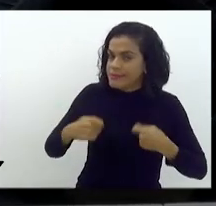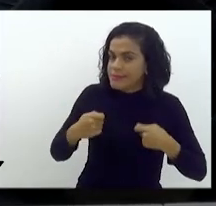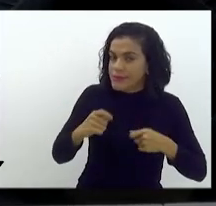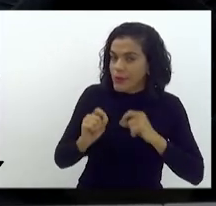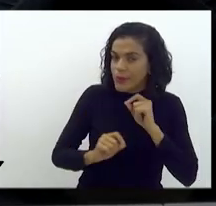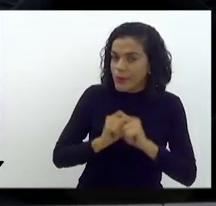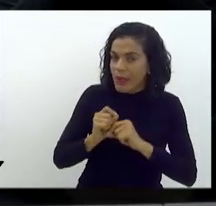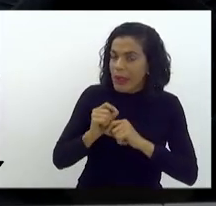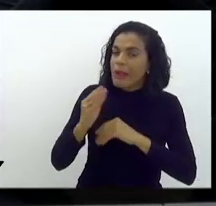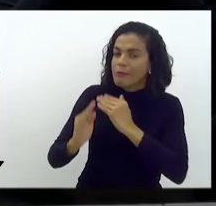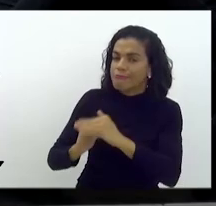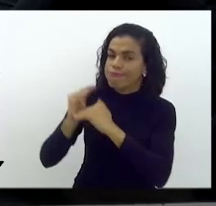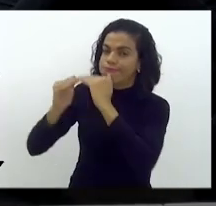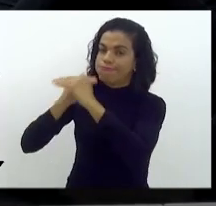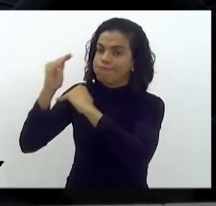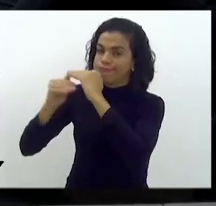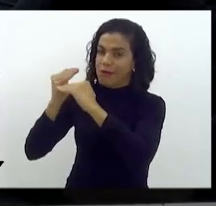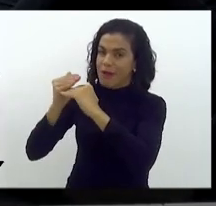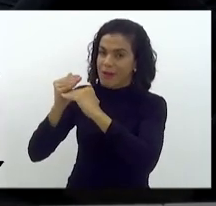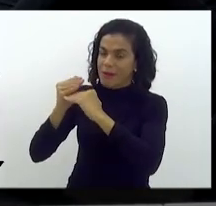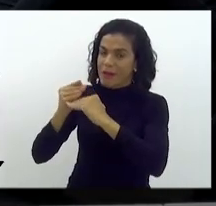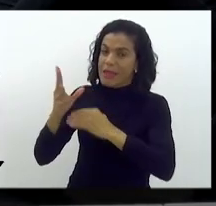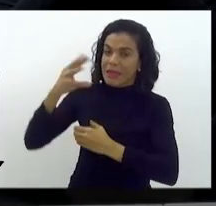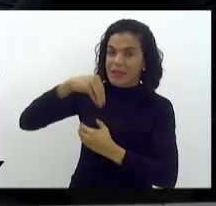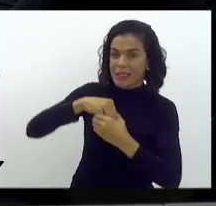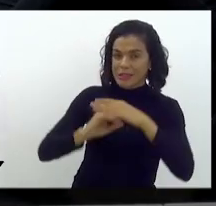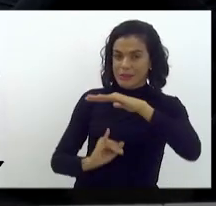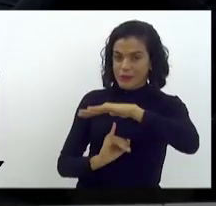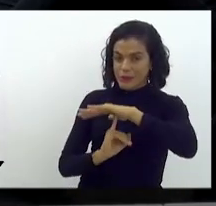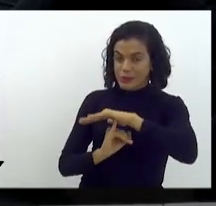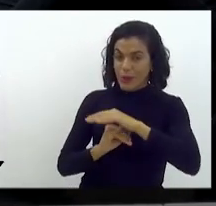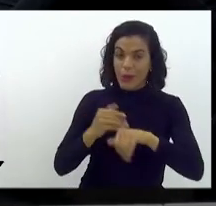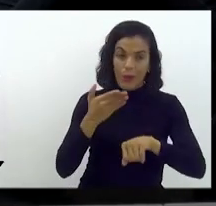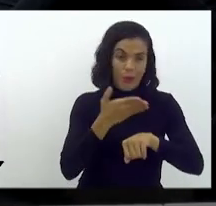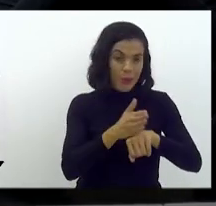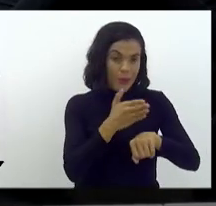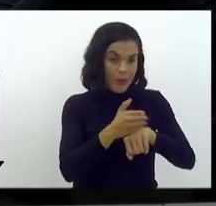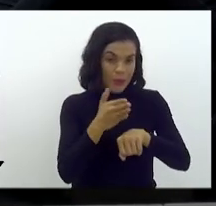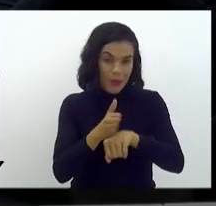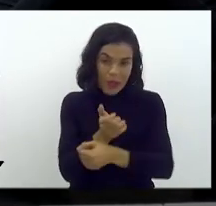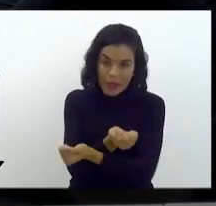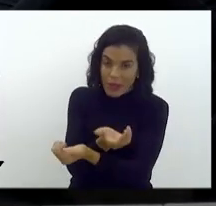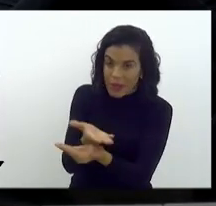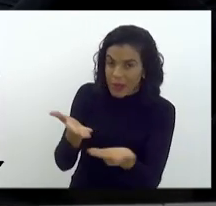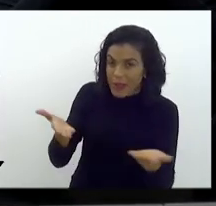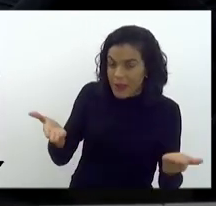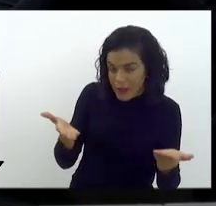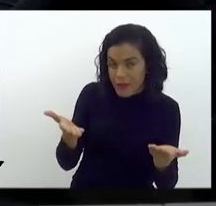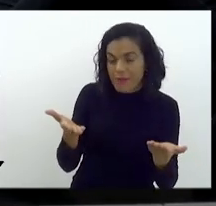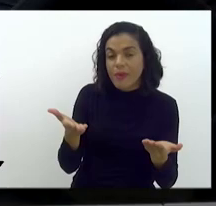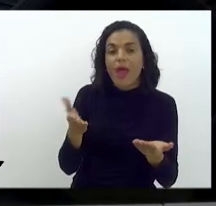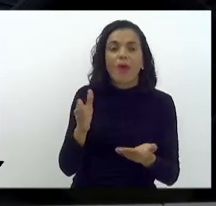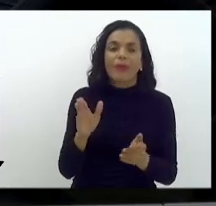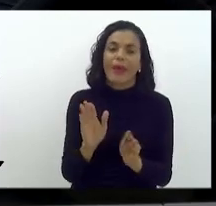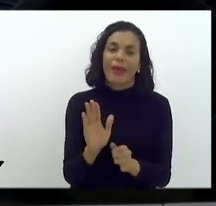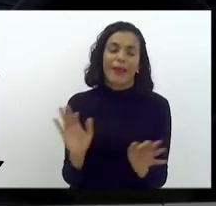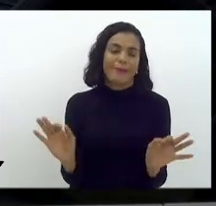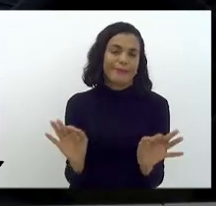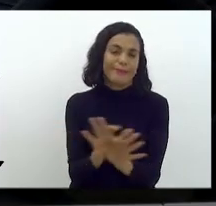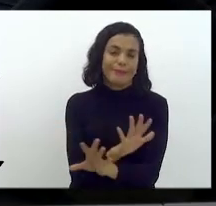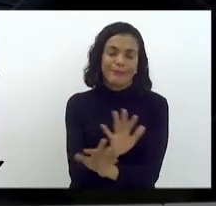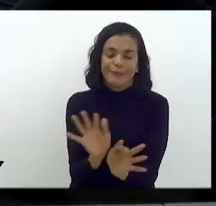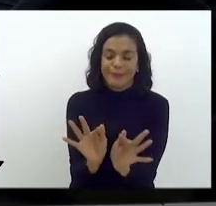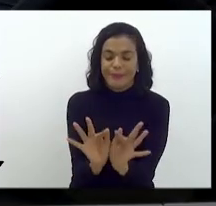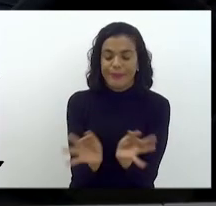que tem que avançar para se tornar algum institucional e o treinamento que nós nos propomos a fazer é bem prático é